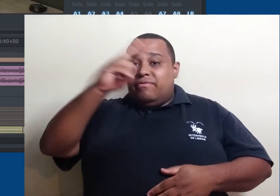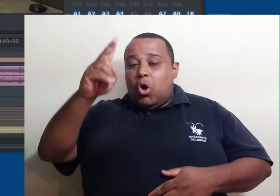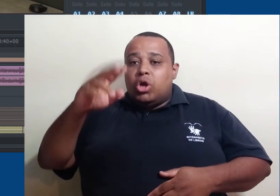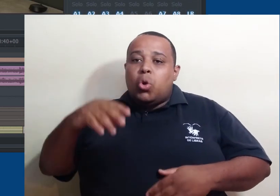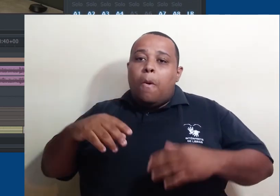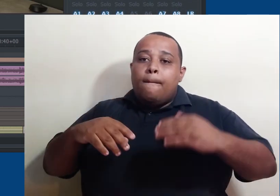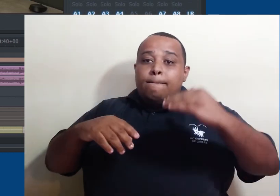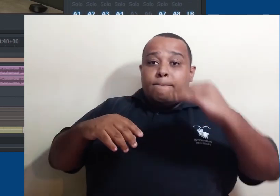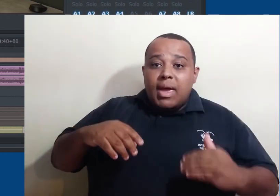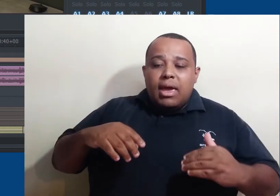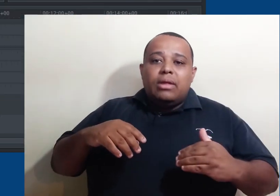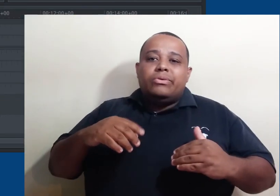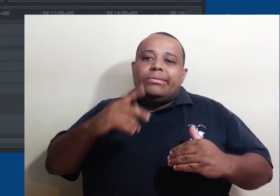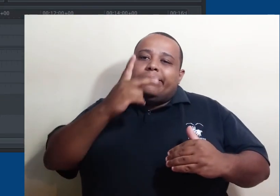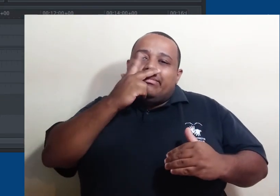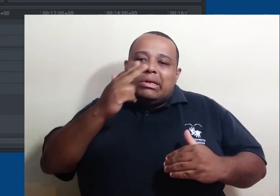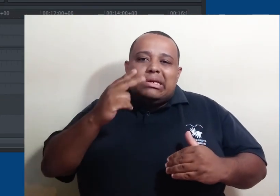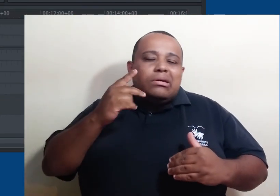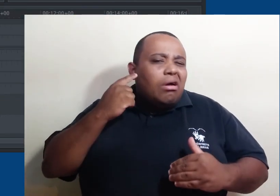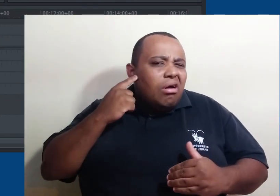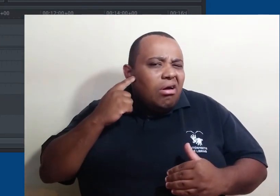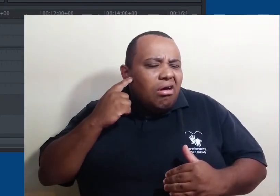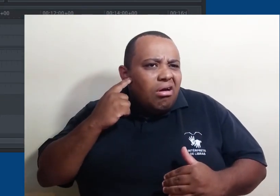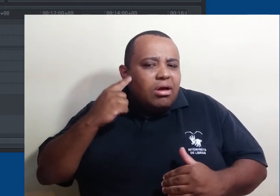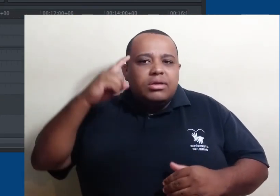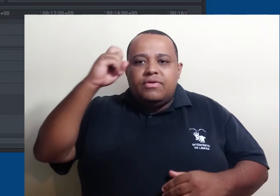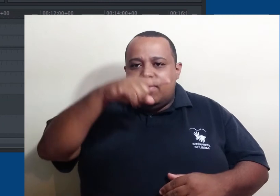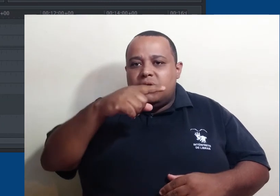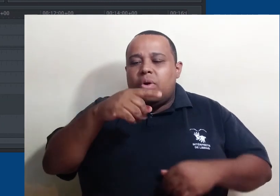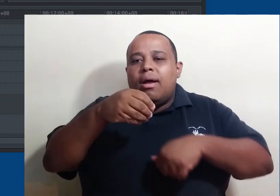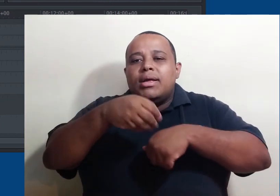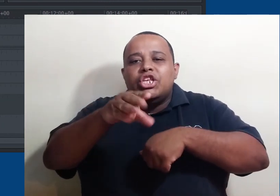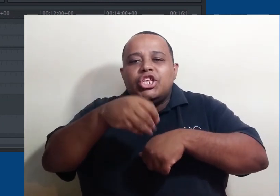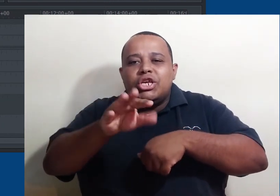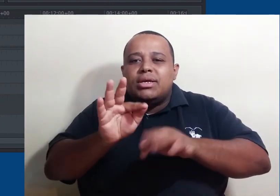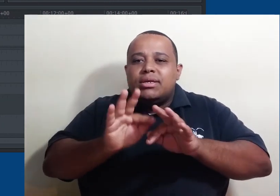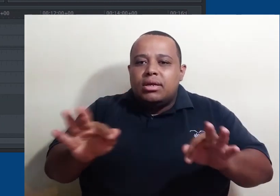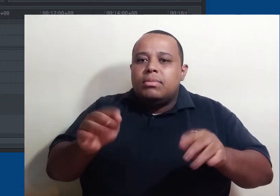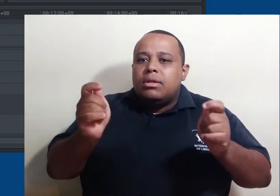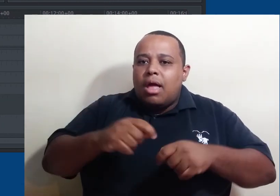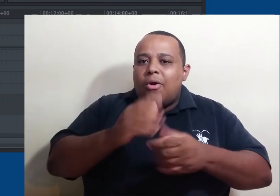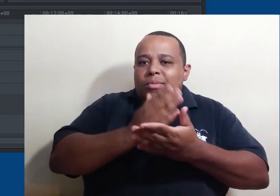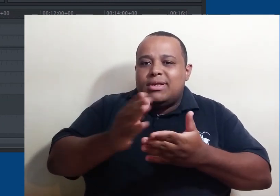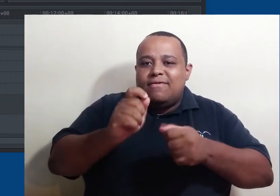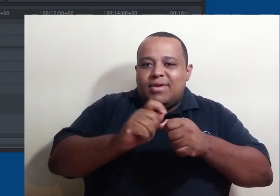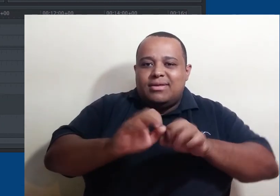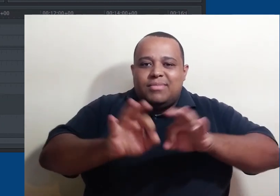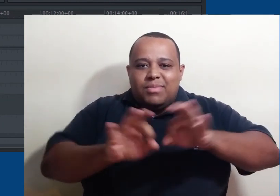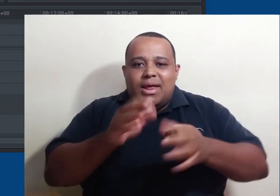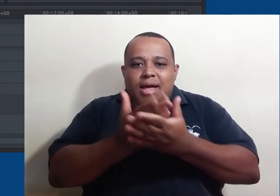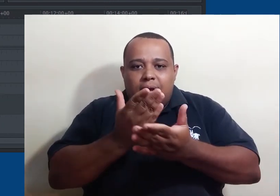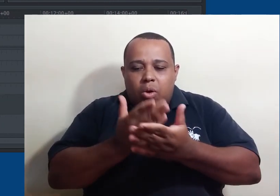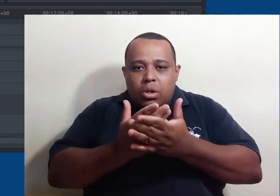tem que estar batendo mais ou menos nessa faixa aí. Eu acho que essas dicas, pessoal, já são suficientes para vocês começarem a montar a aula de vocês. No próximo vídeo eu vou falar um